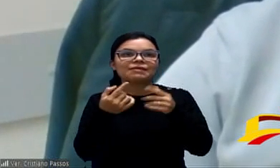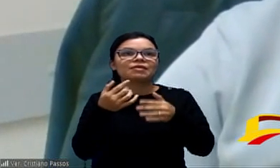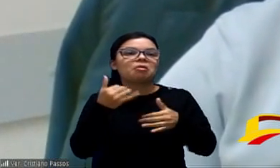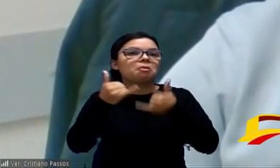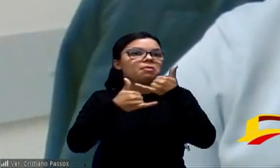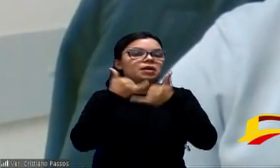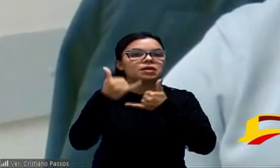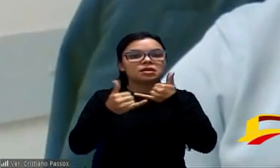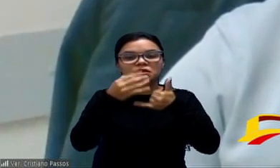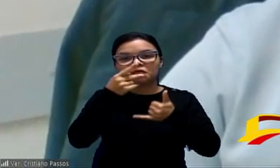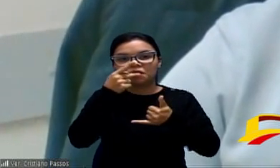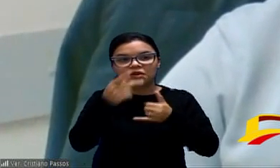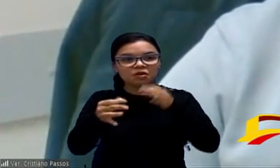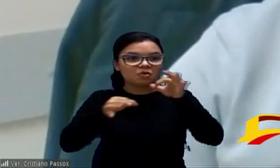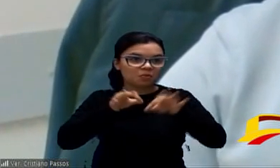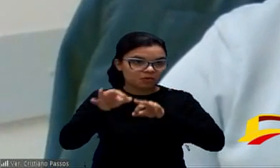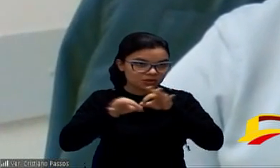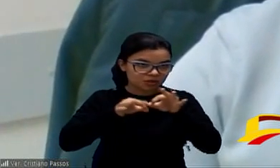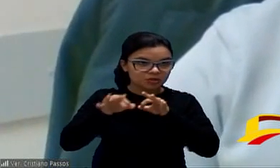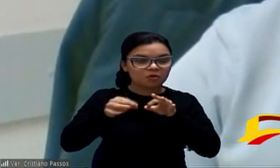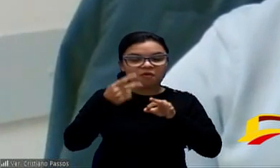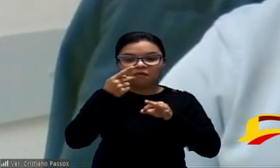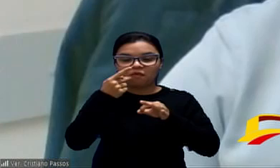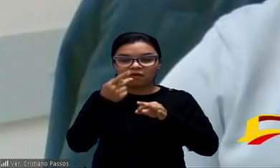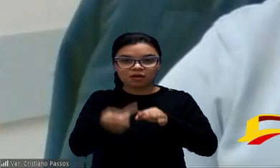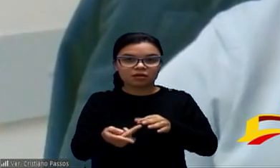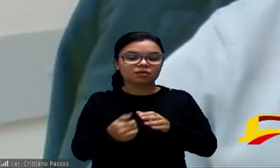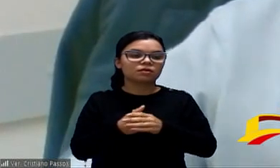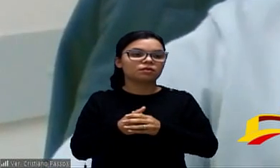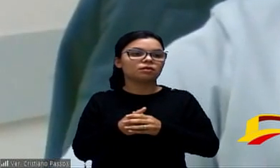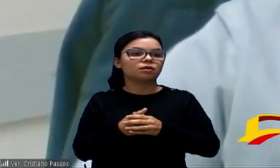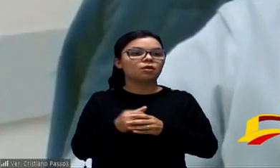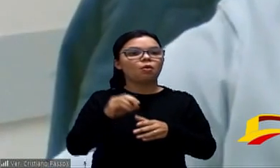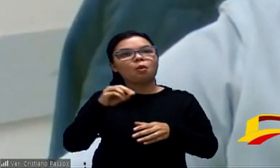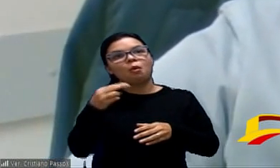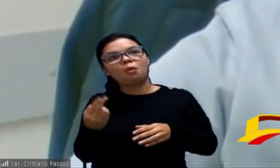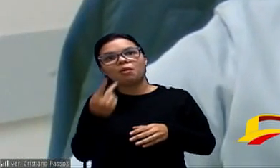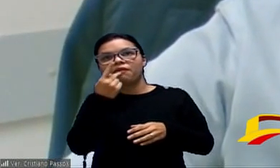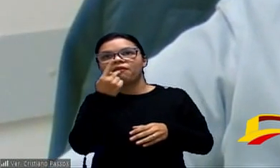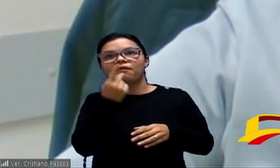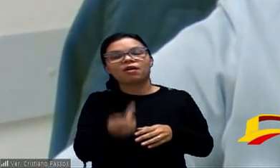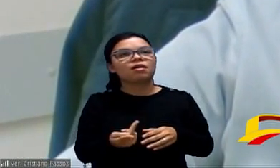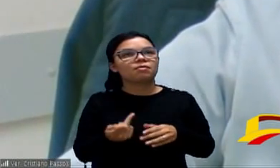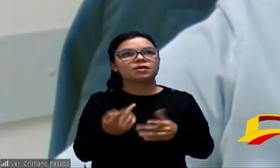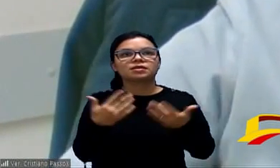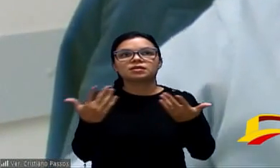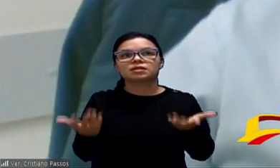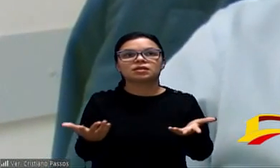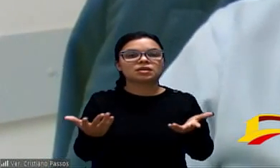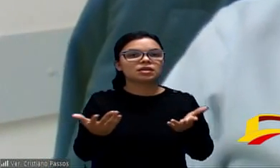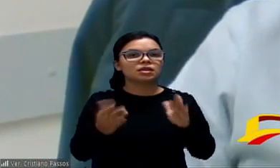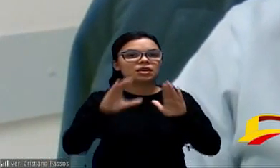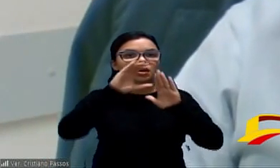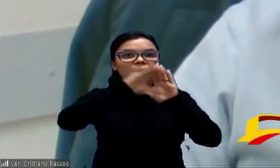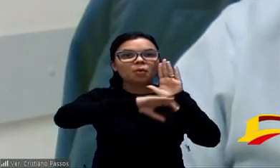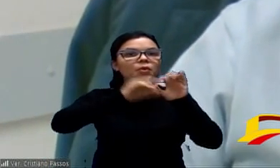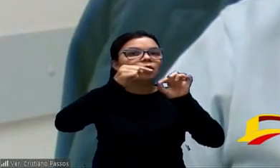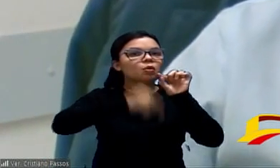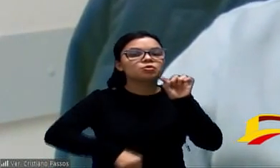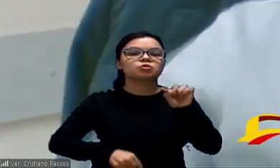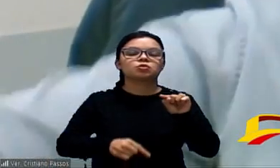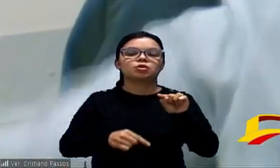projeto, questionando o autor do projeto e muito menos eu vou lá e faço parecer inconstitucional no